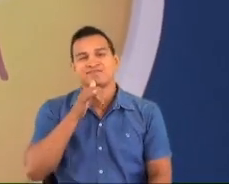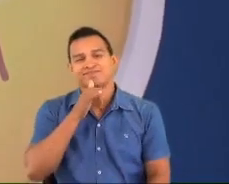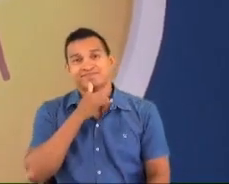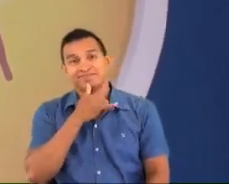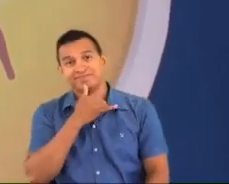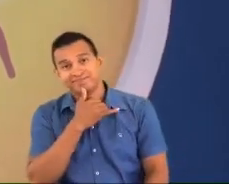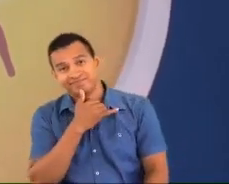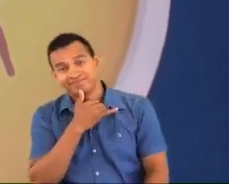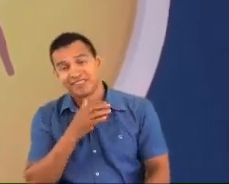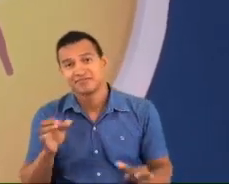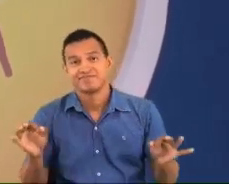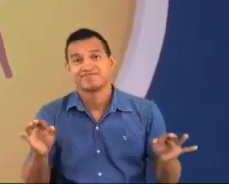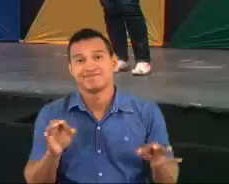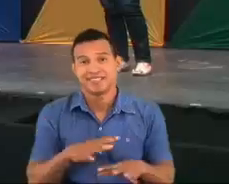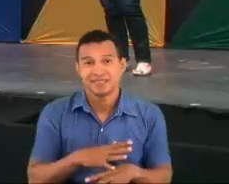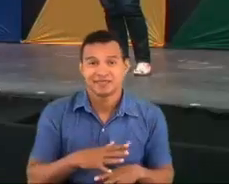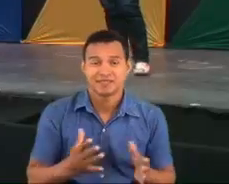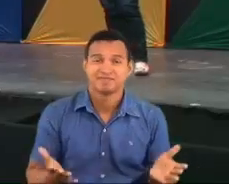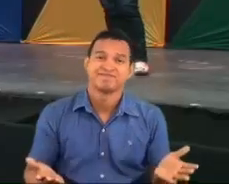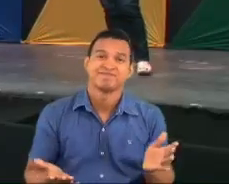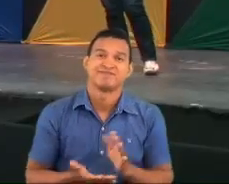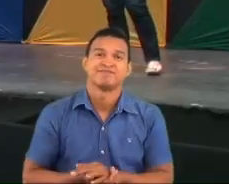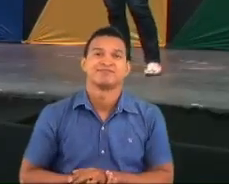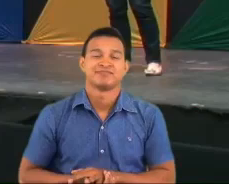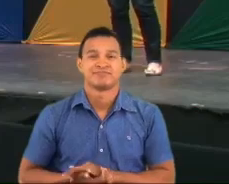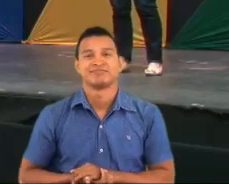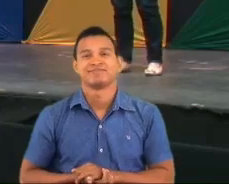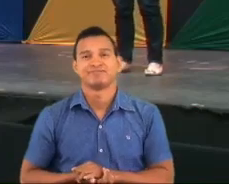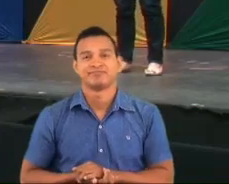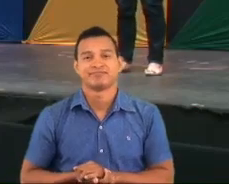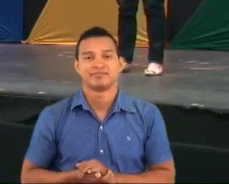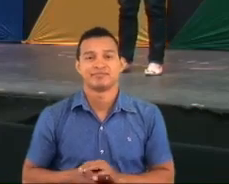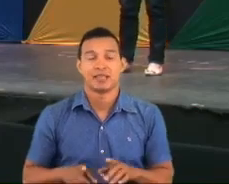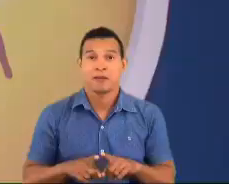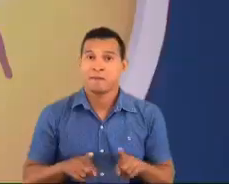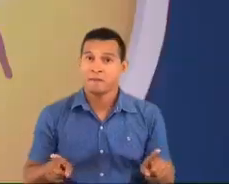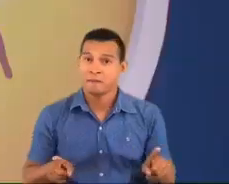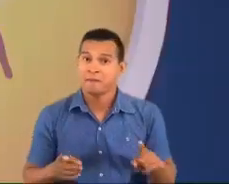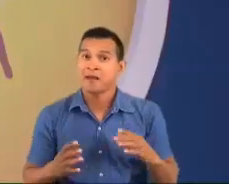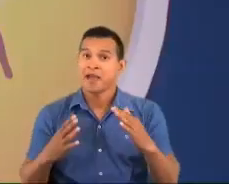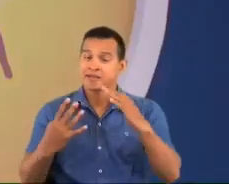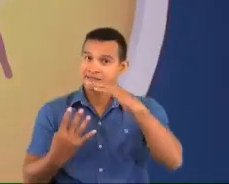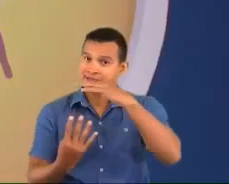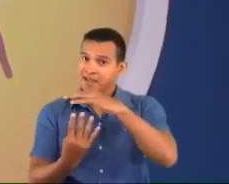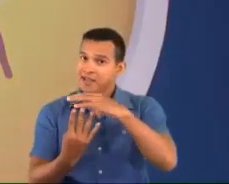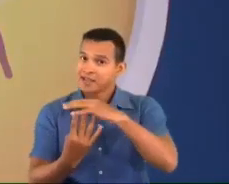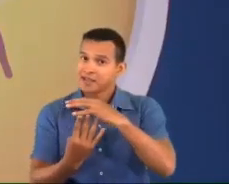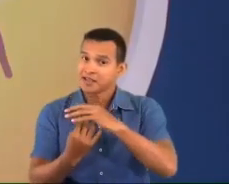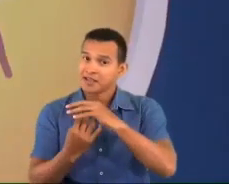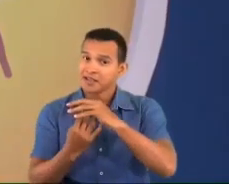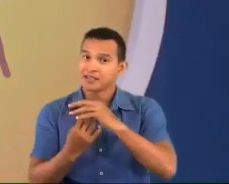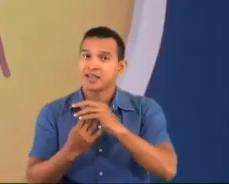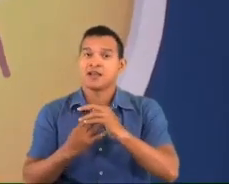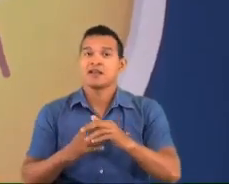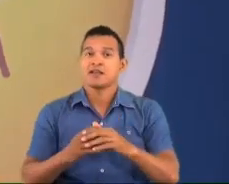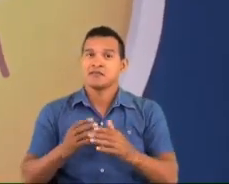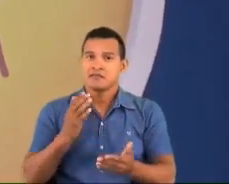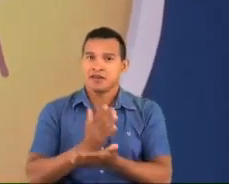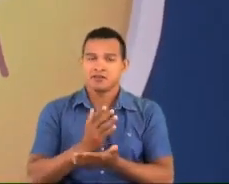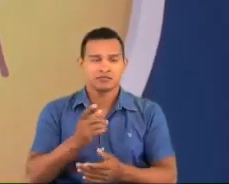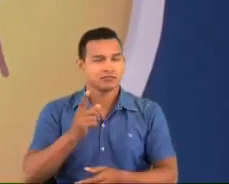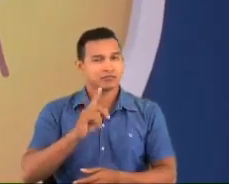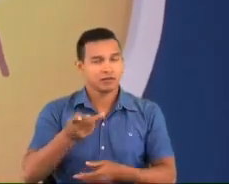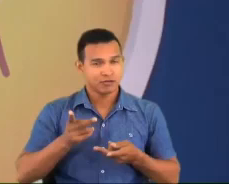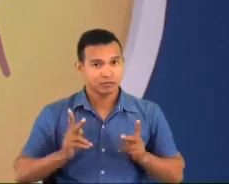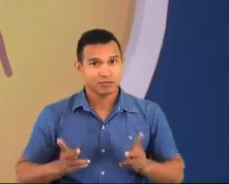gente tem que acabar alguma hora, né? Mas a igreja não parou, a igreja continua com as mensagens